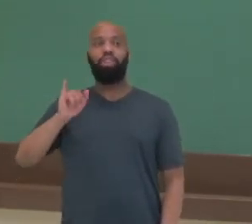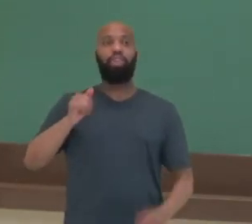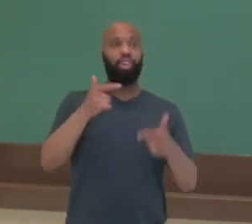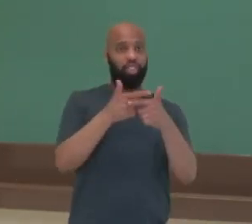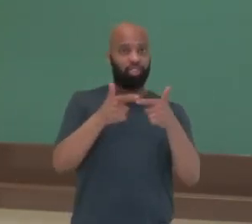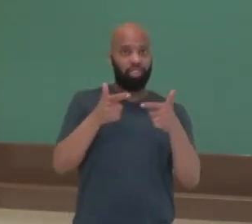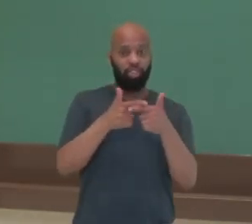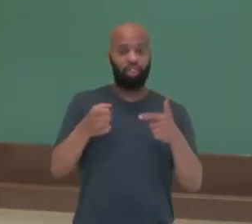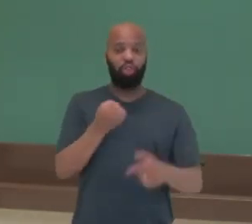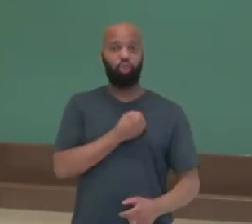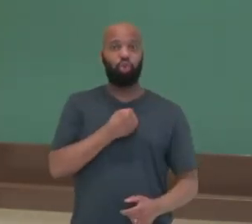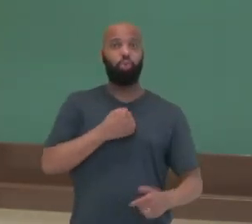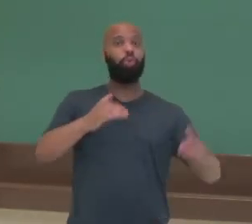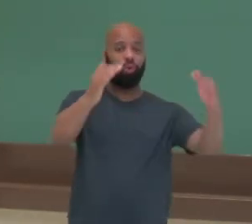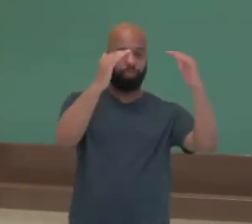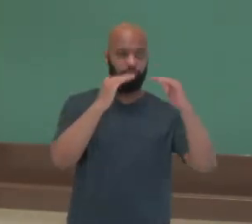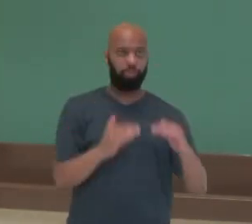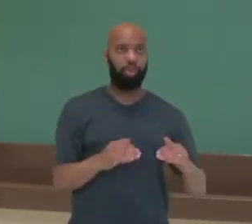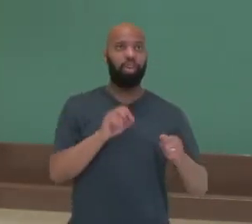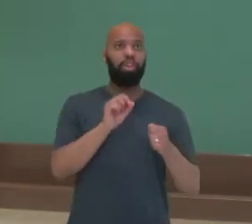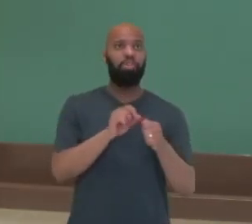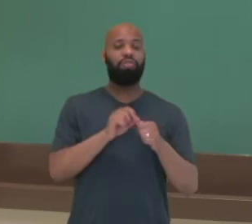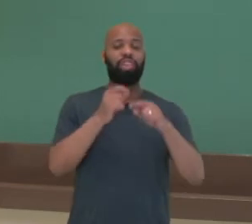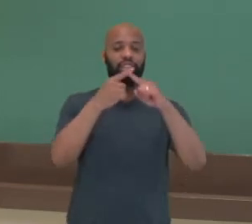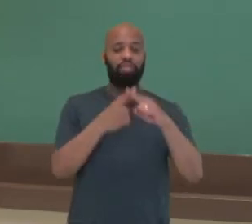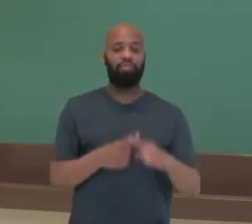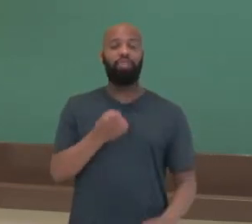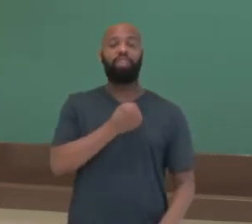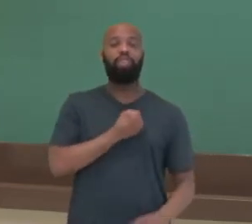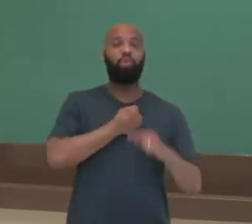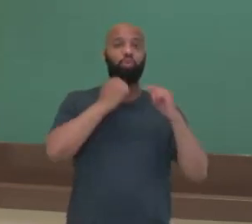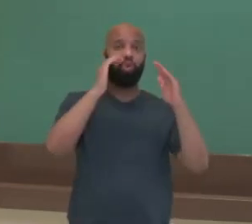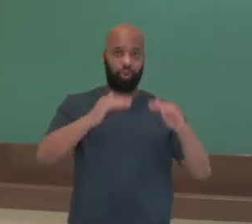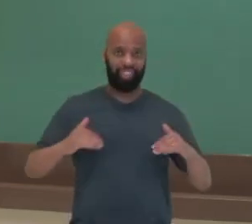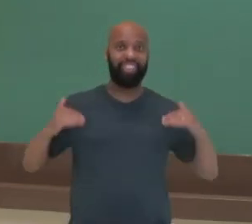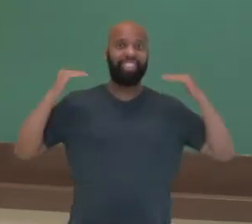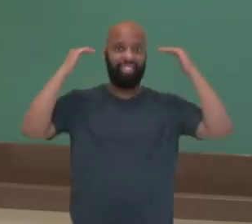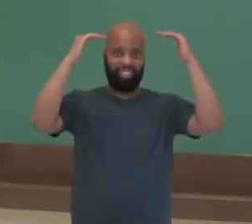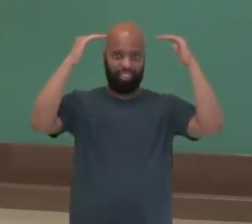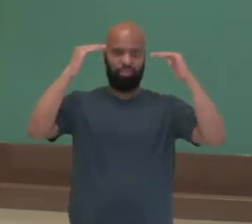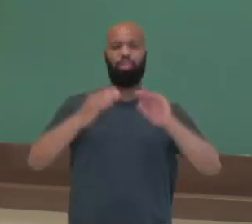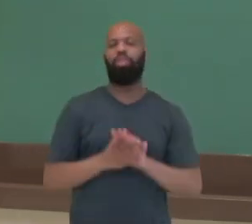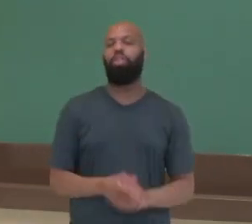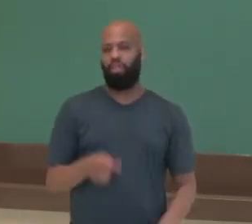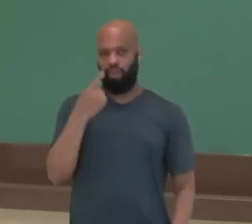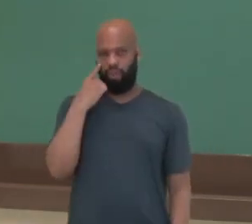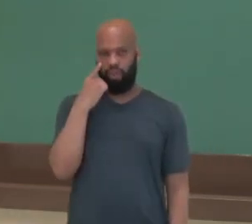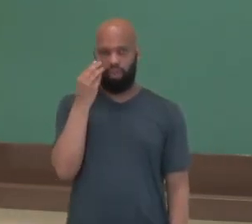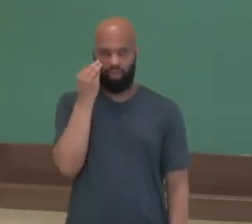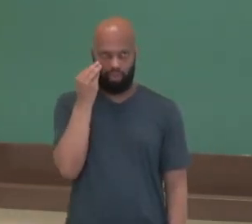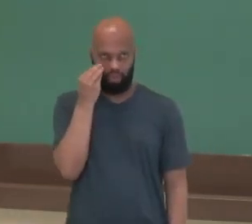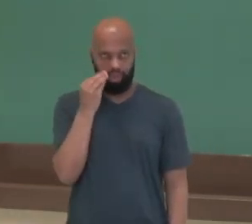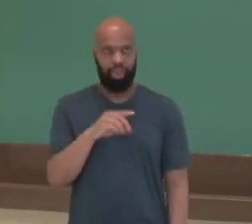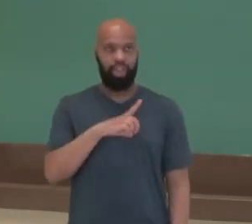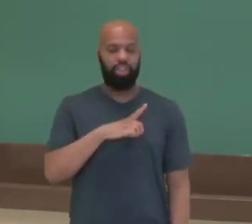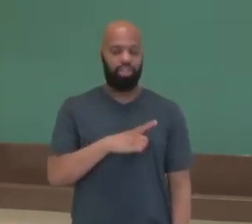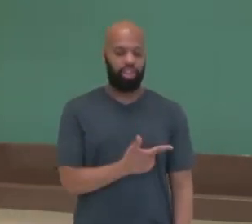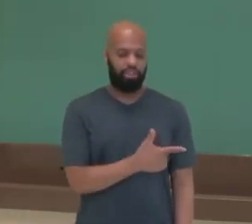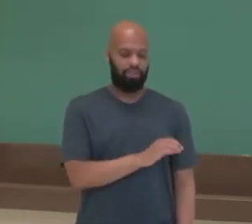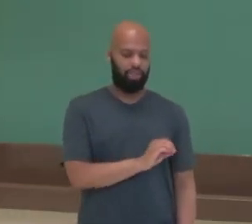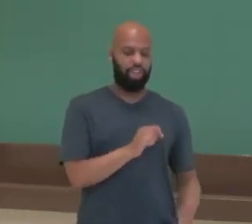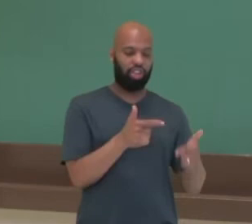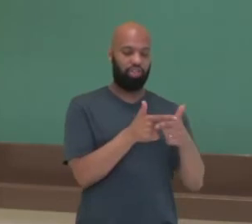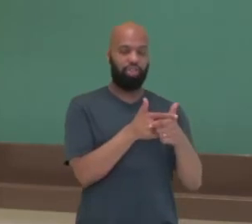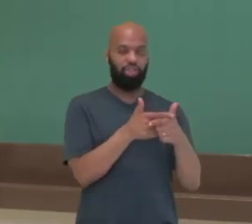número de baixo e multiplica o resultado pelo número de cima. Vamos lá? Eu tenho 20 dividido